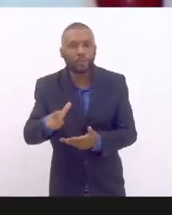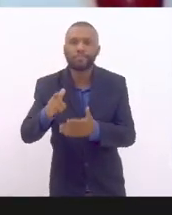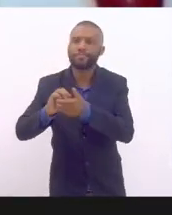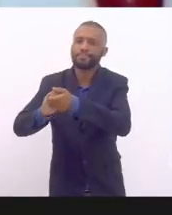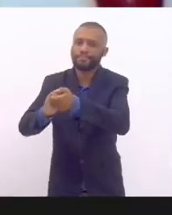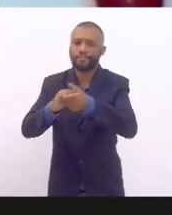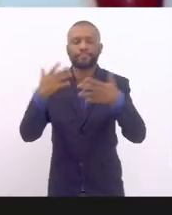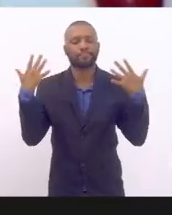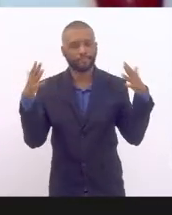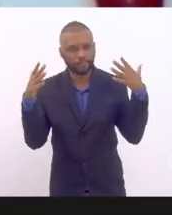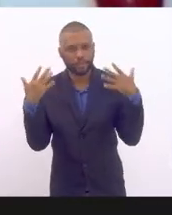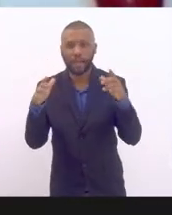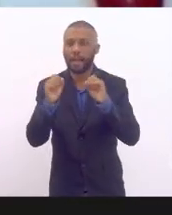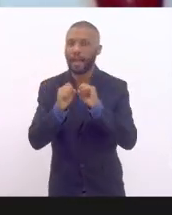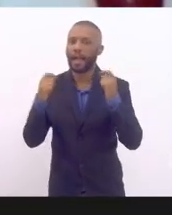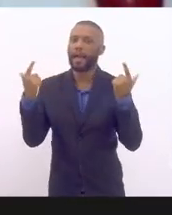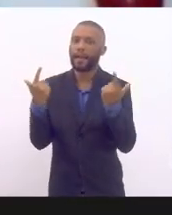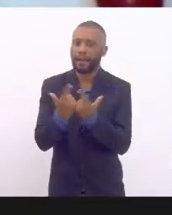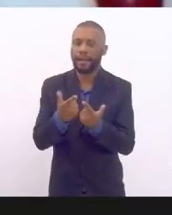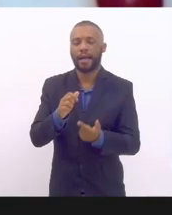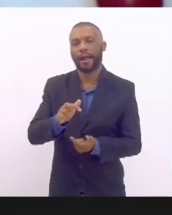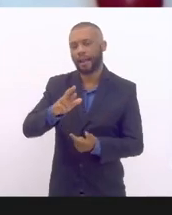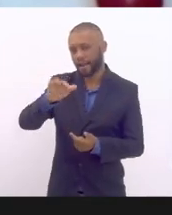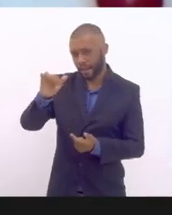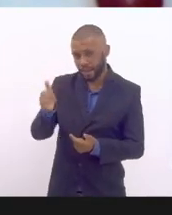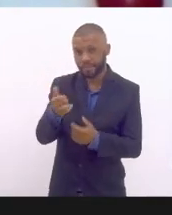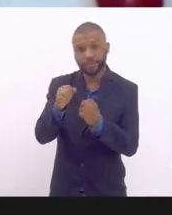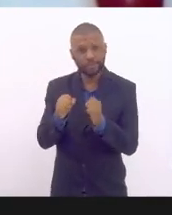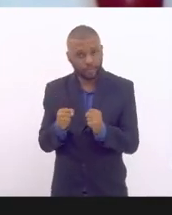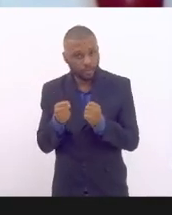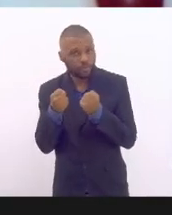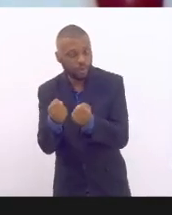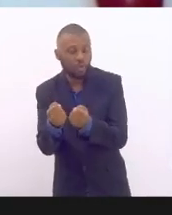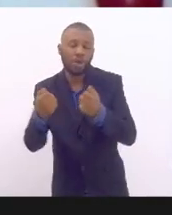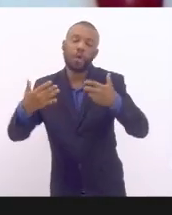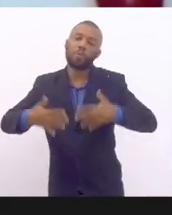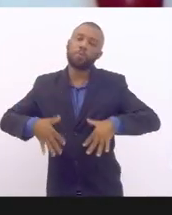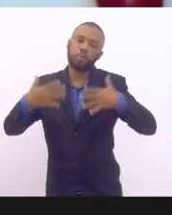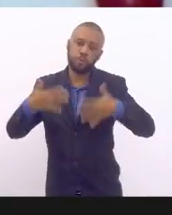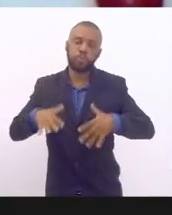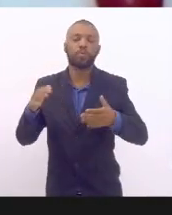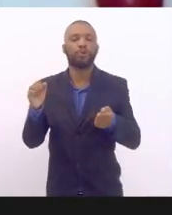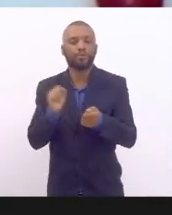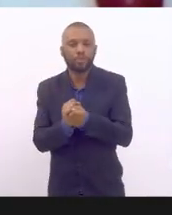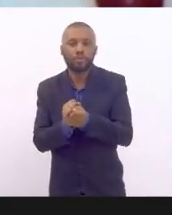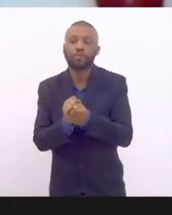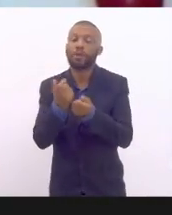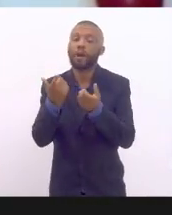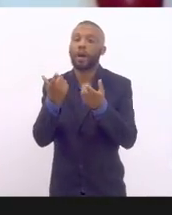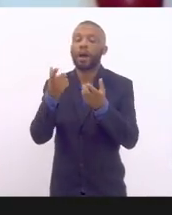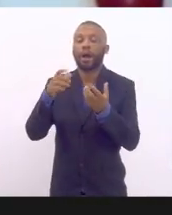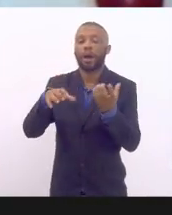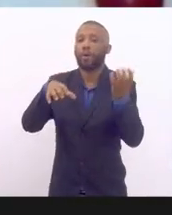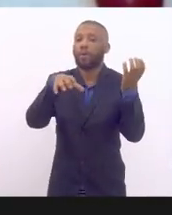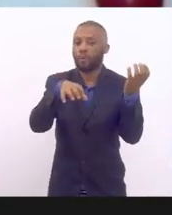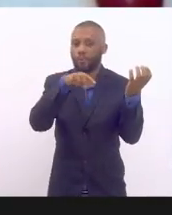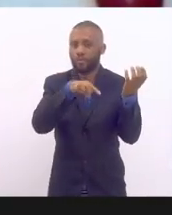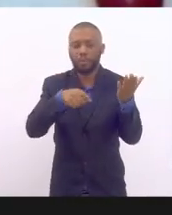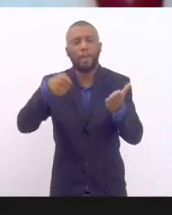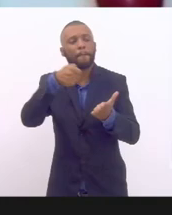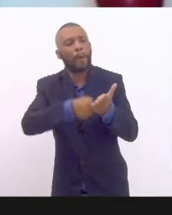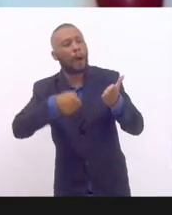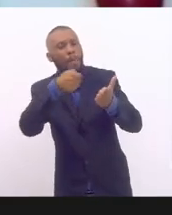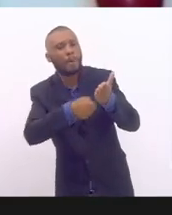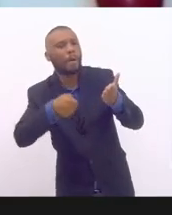Assembleia Legislativa fazemos um esforço muito grande junto ainda ao congresso nacional na